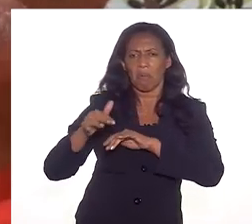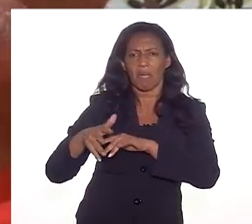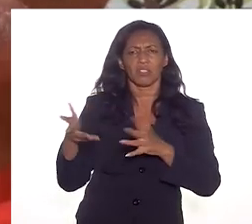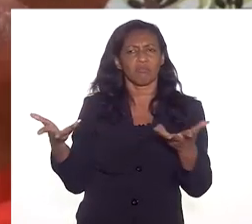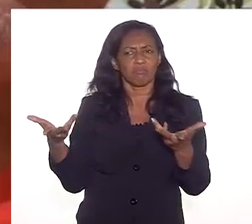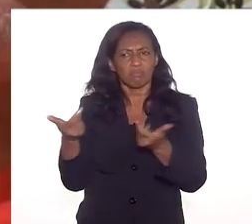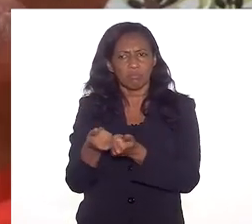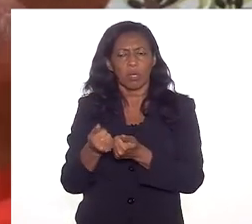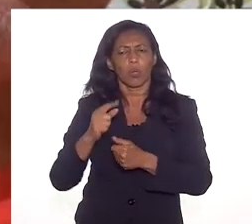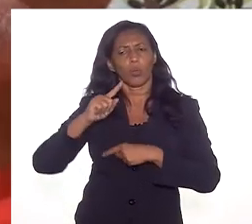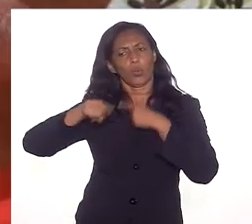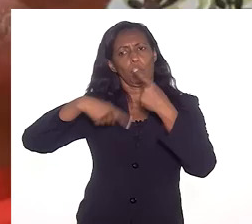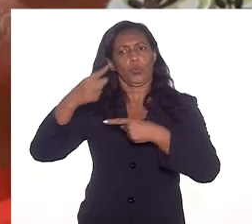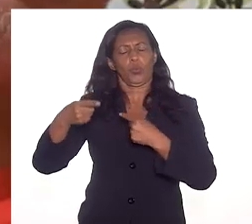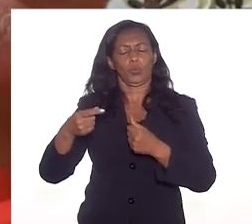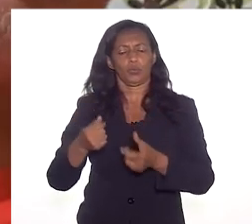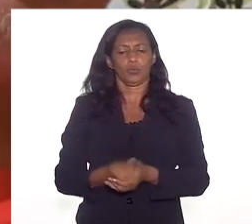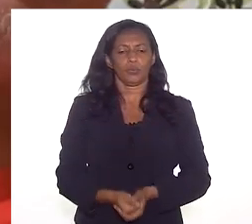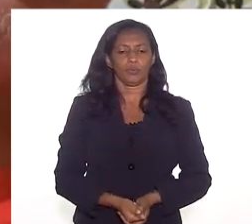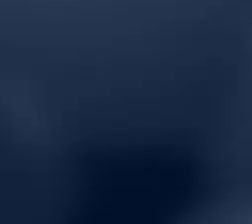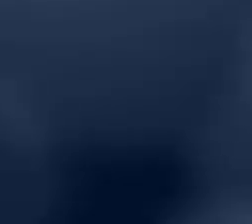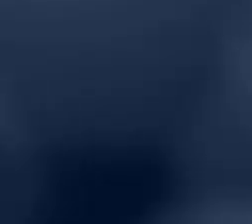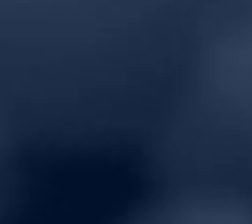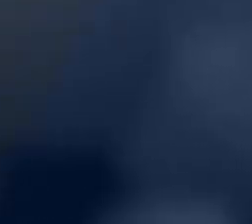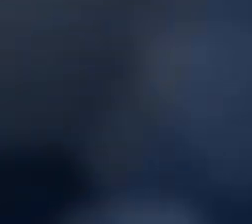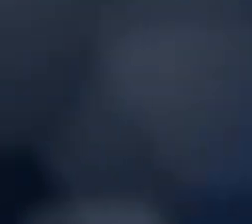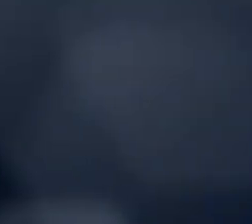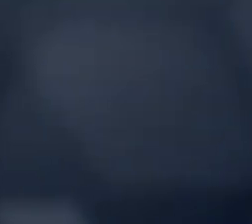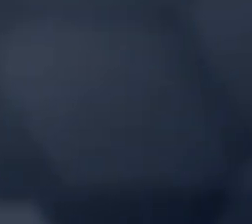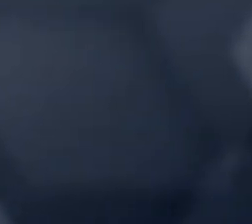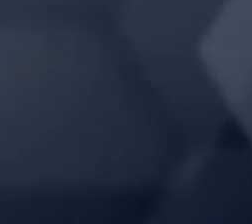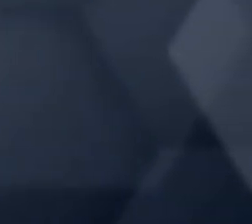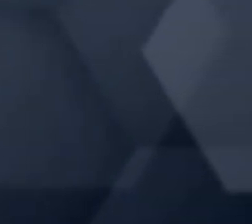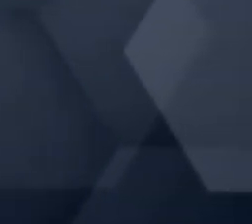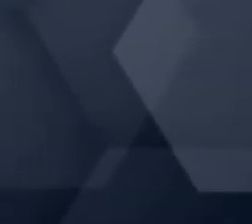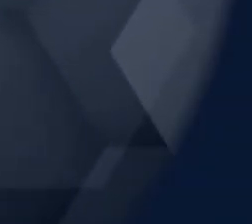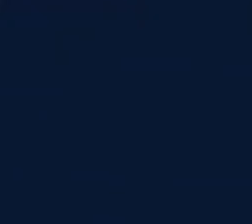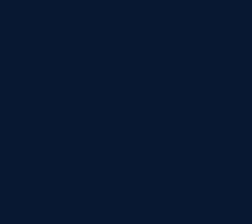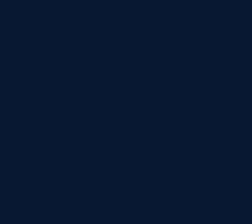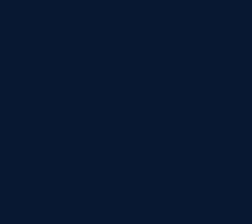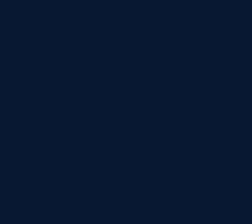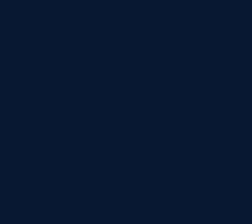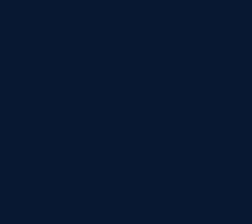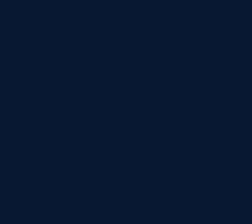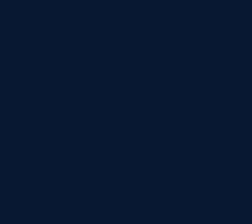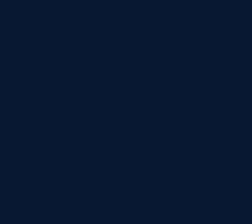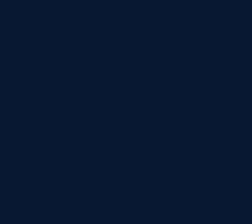tão bem sucedida. No próximo bloco.